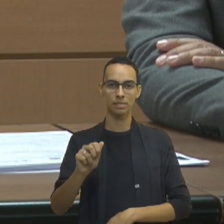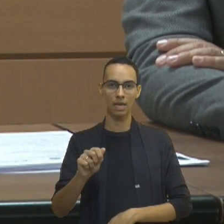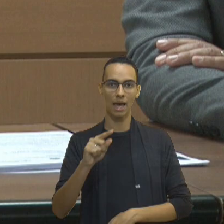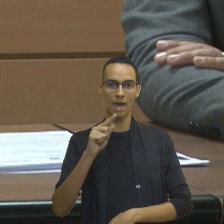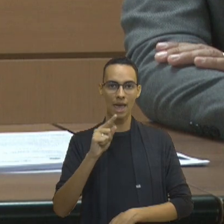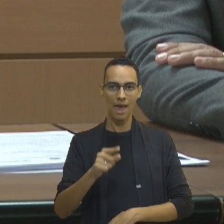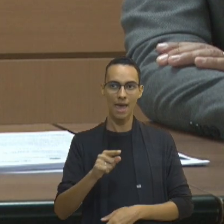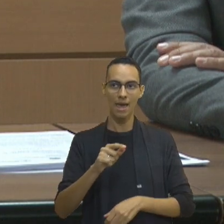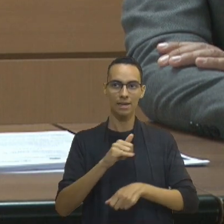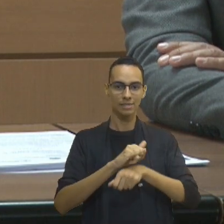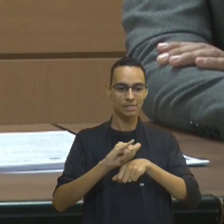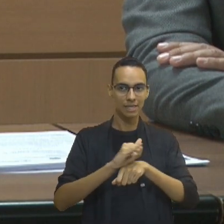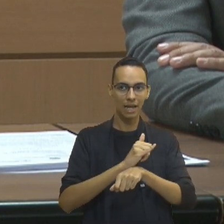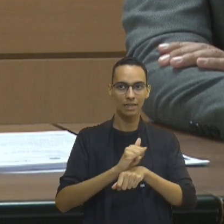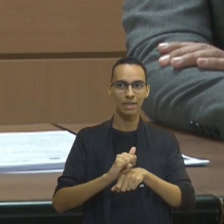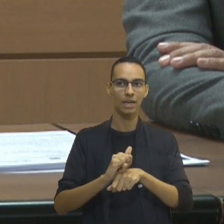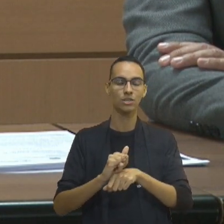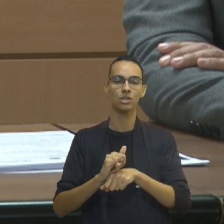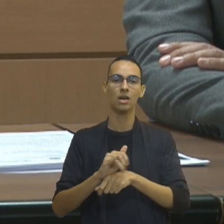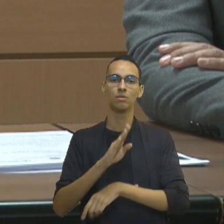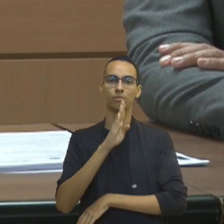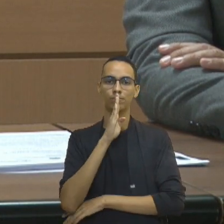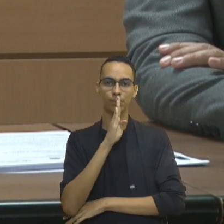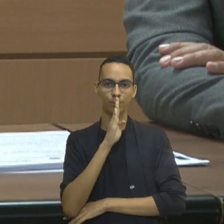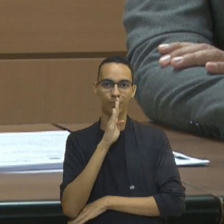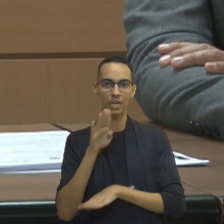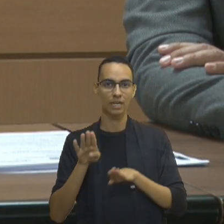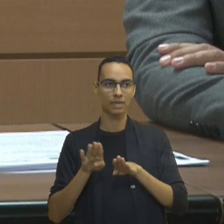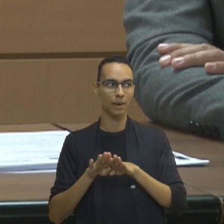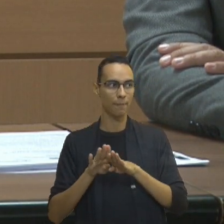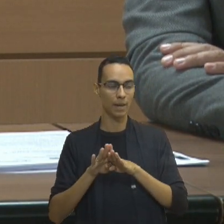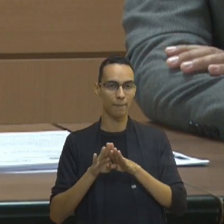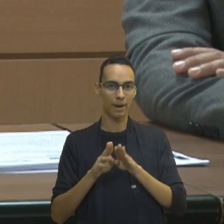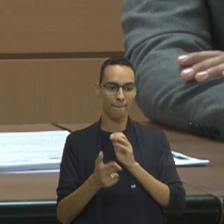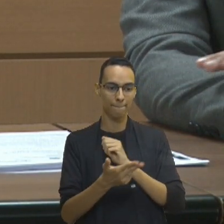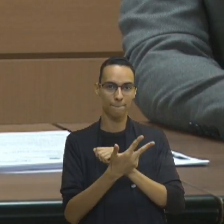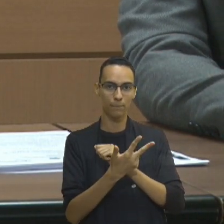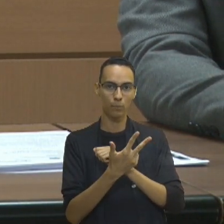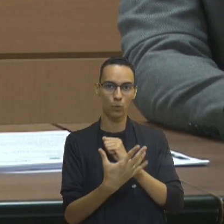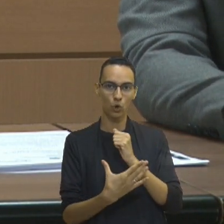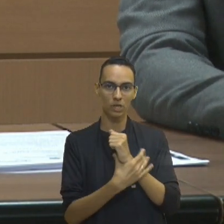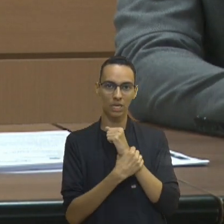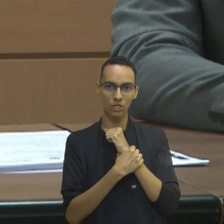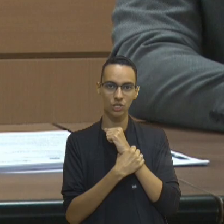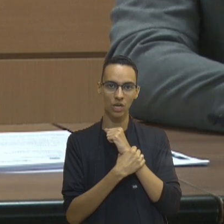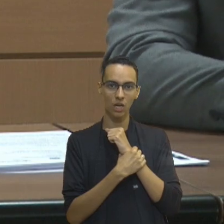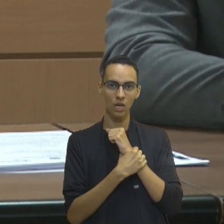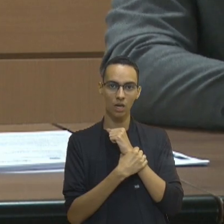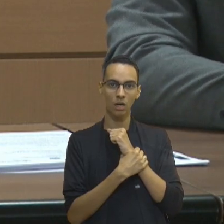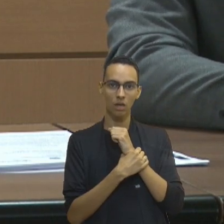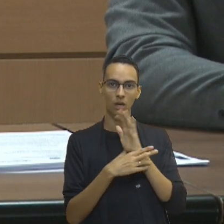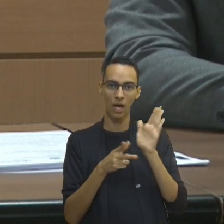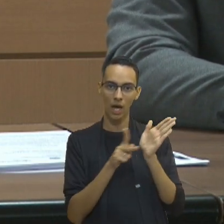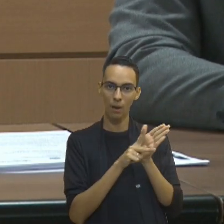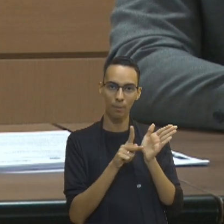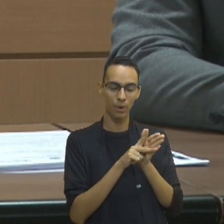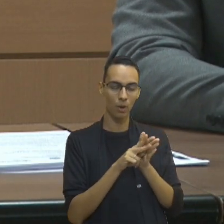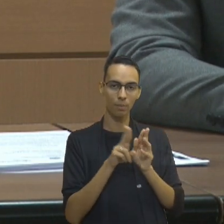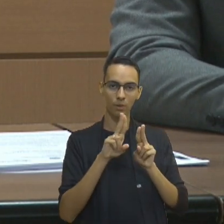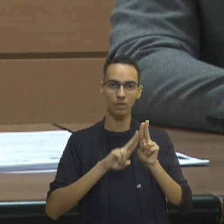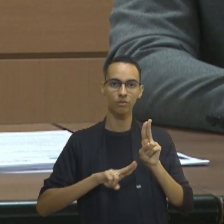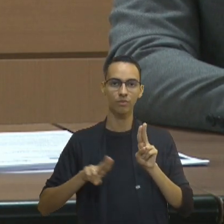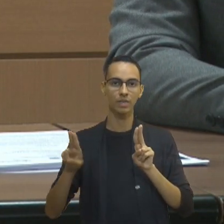sigilosas, no sentido de proteger a própria universidade no sentido de não revelar exatamente